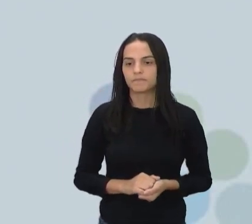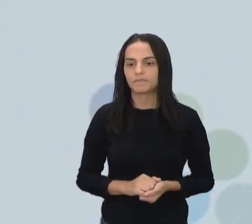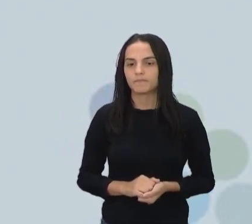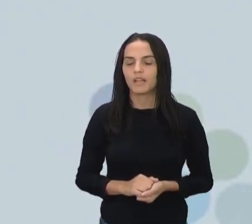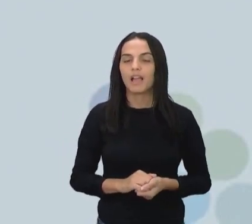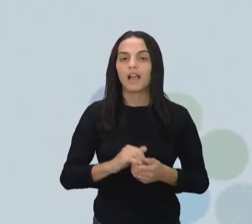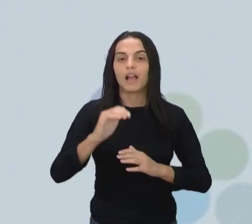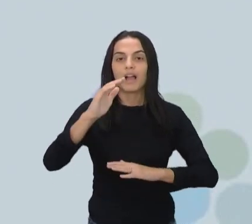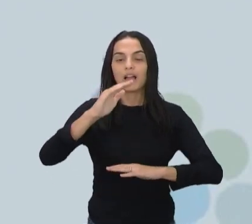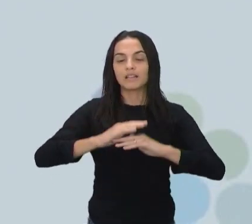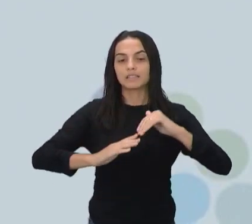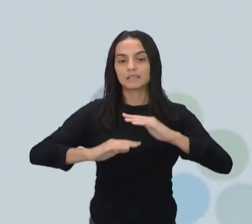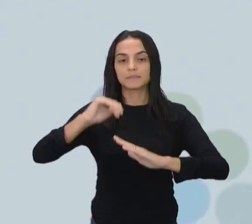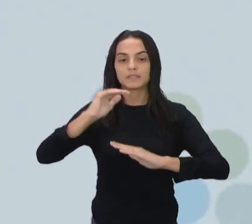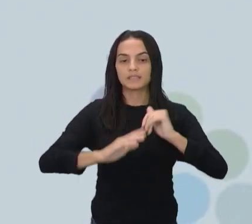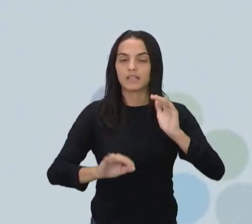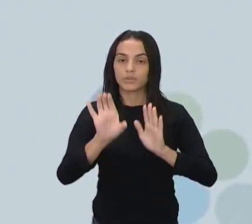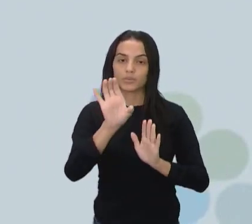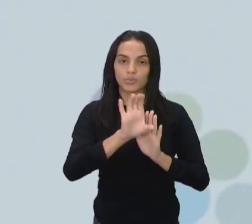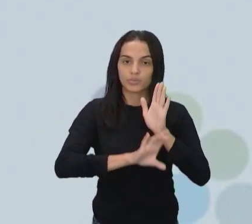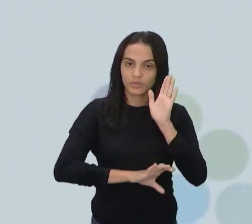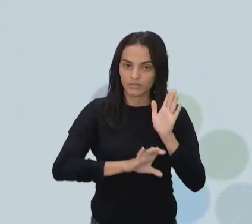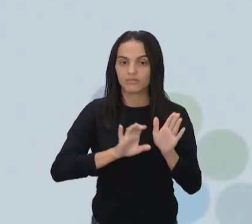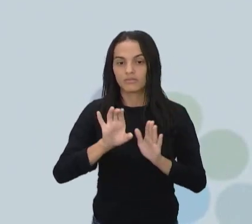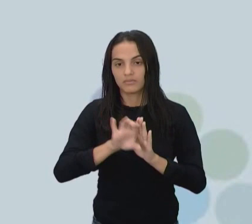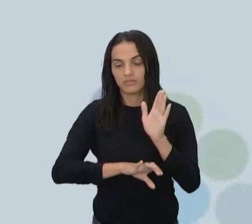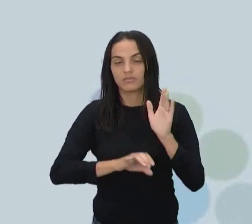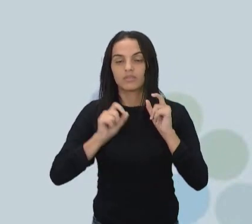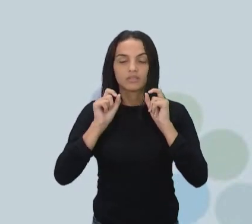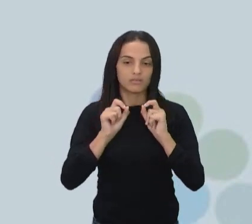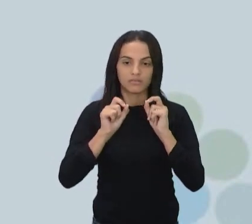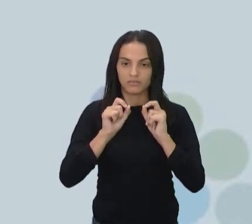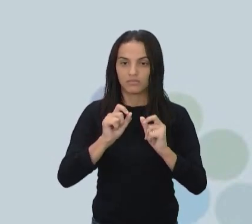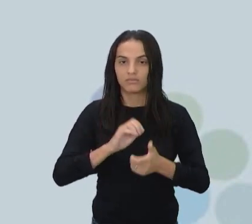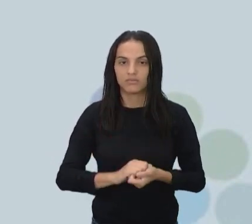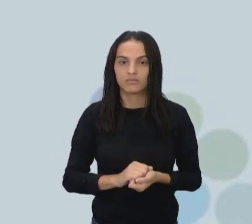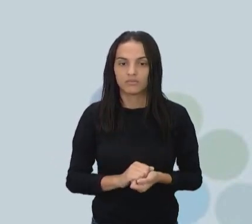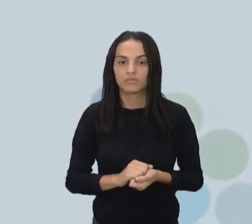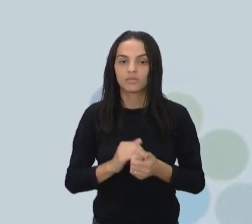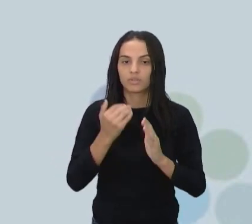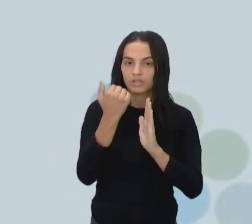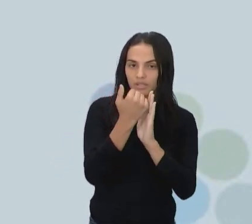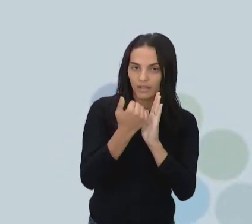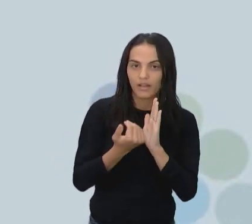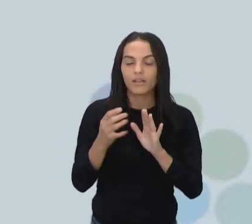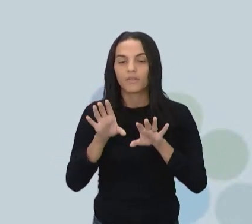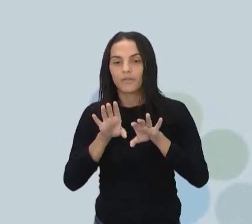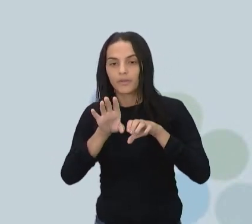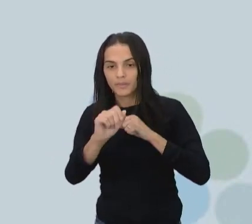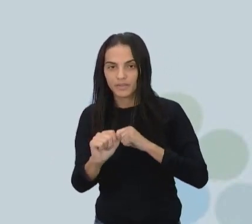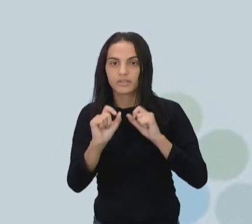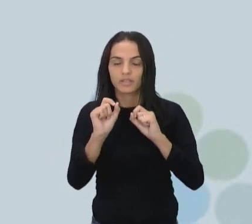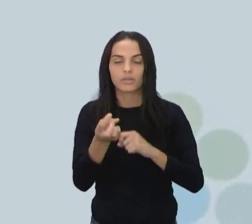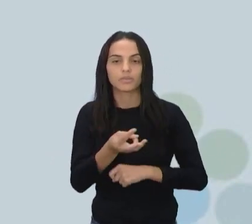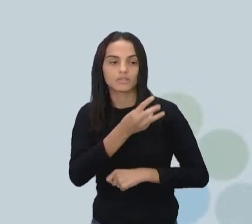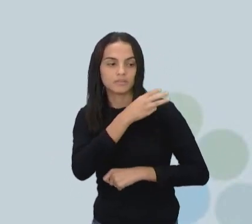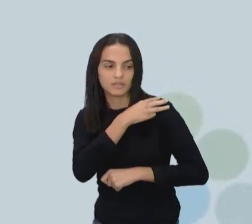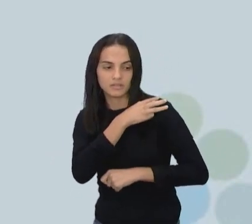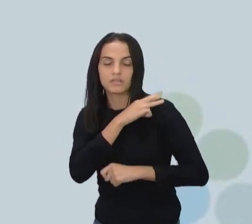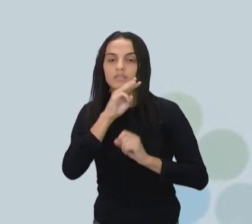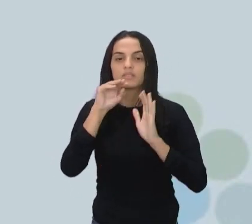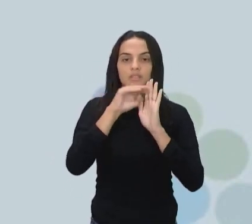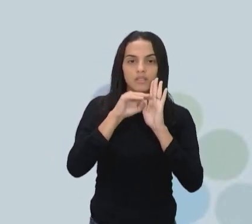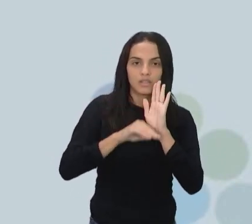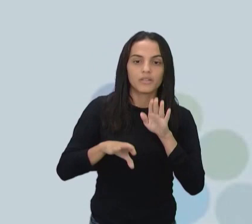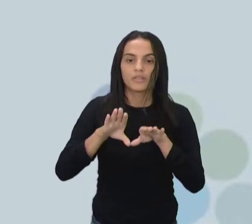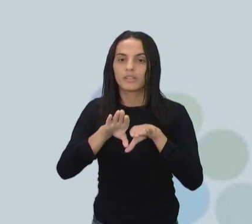a habilidade do currículo, que é do itinerário formativo, que é do ensino médio, itinerário formativo